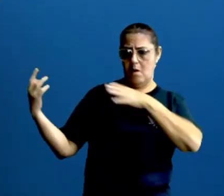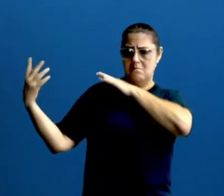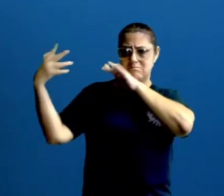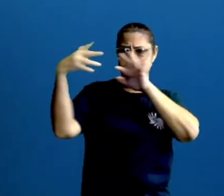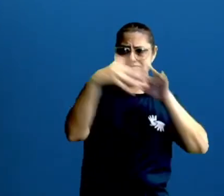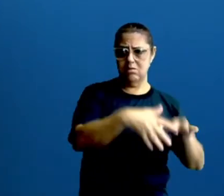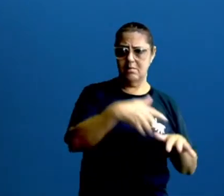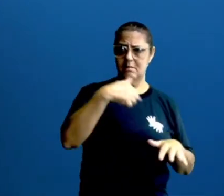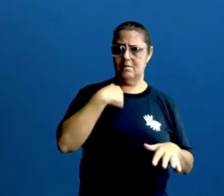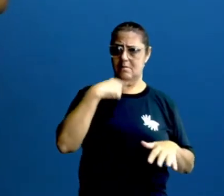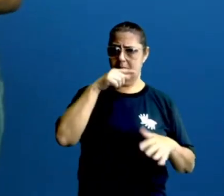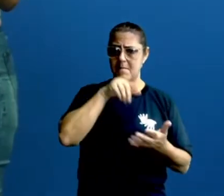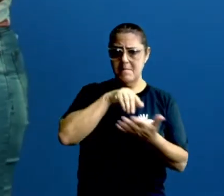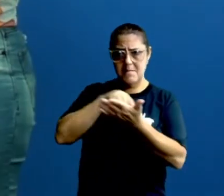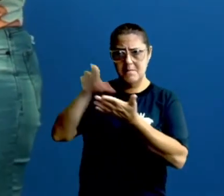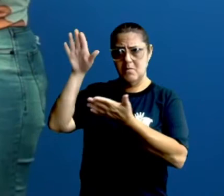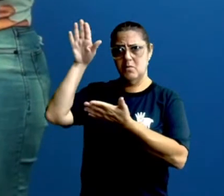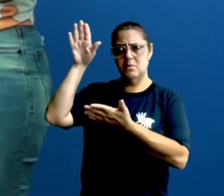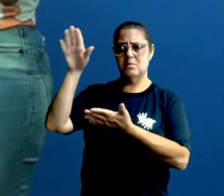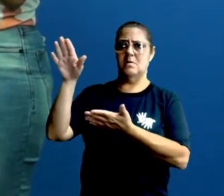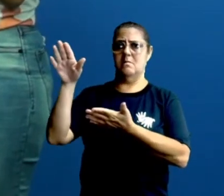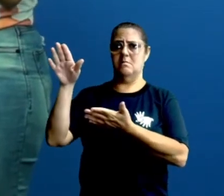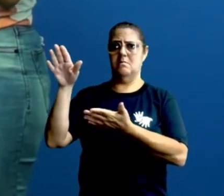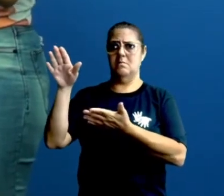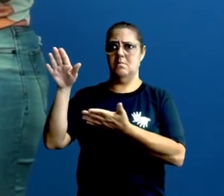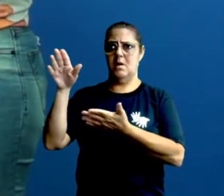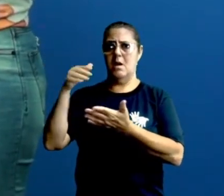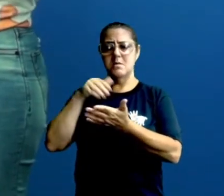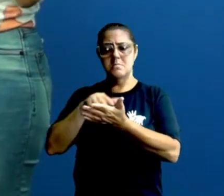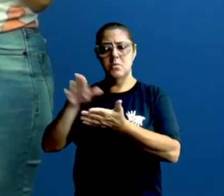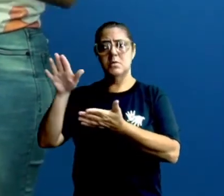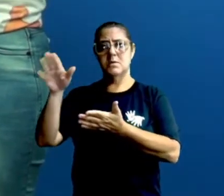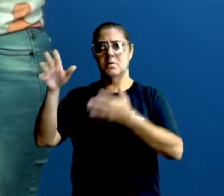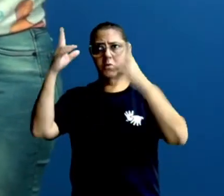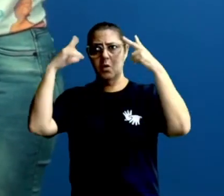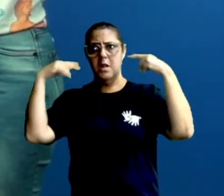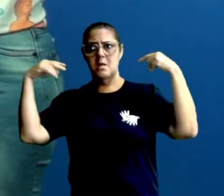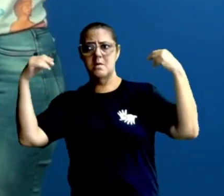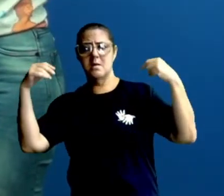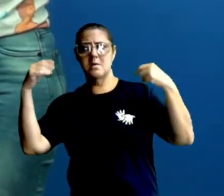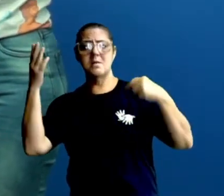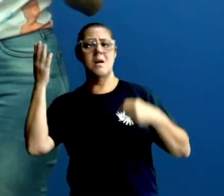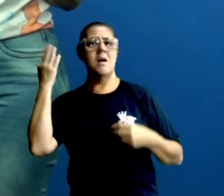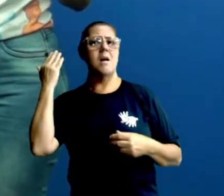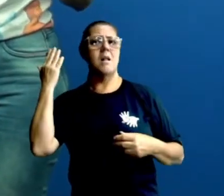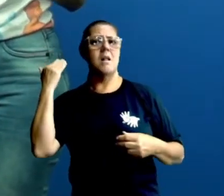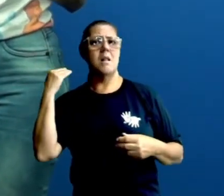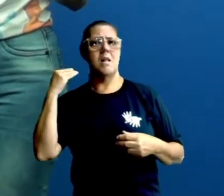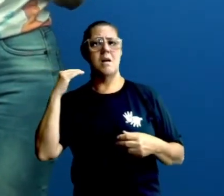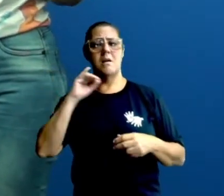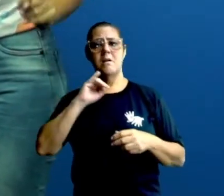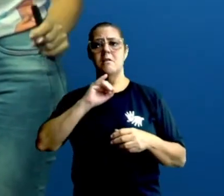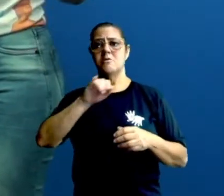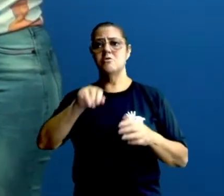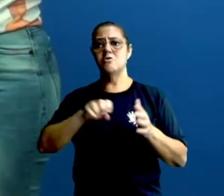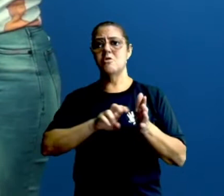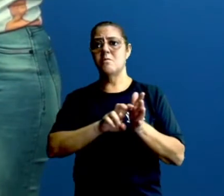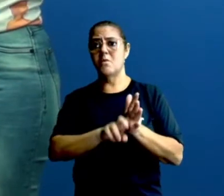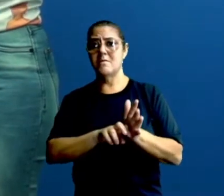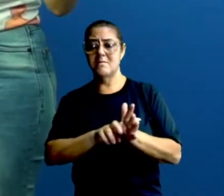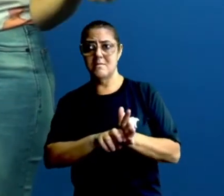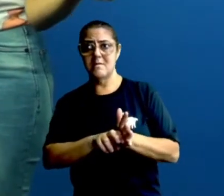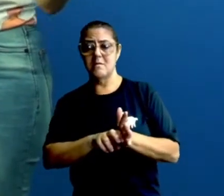terra e a gente tem que expulsar. Então, a expulsão dos holandeses que se dá lá em Jaboatão dos